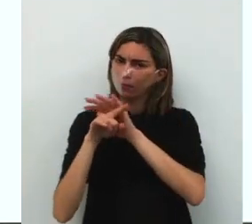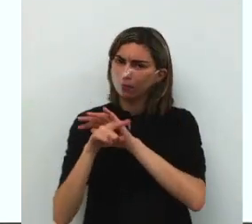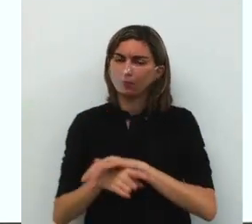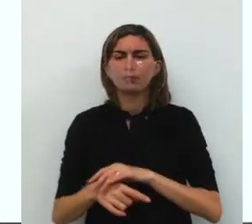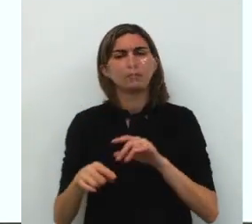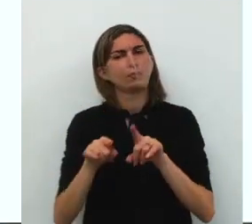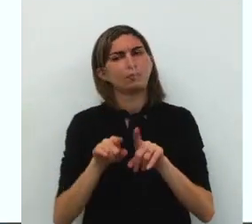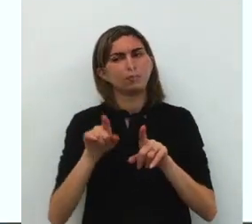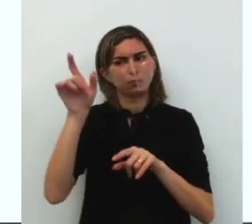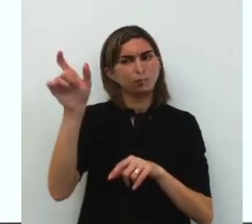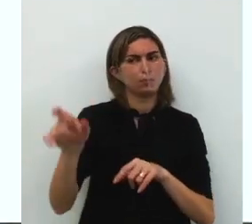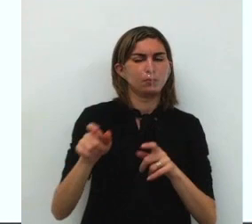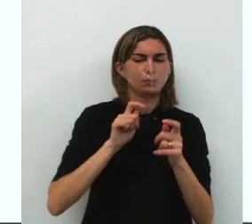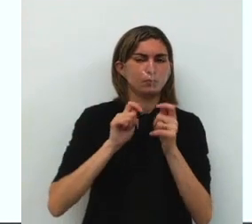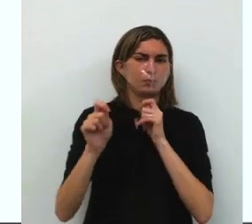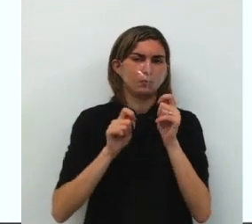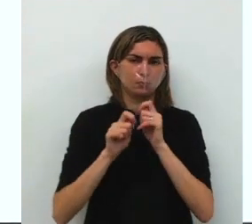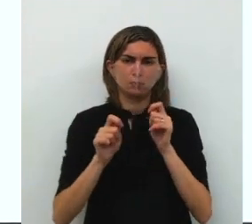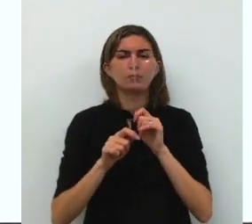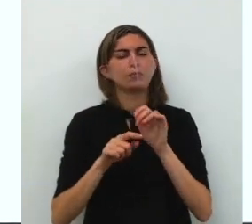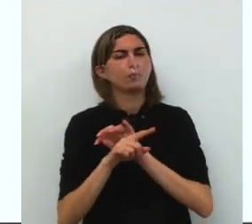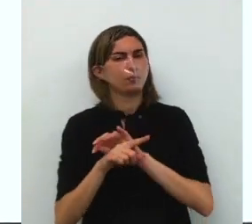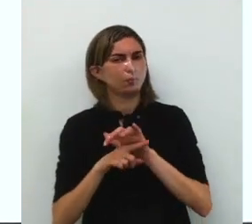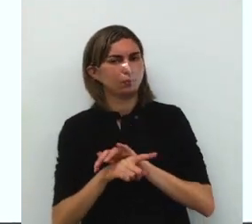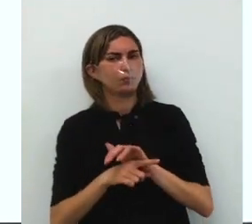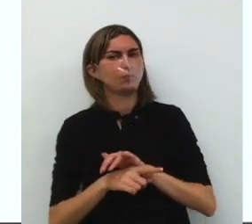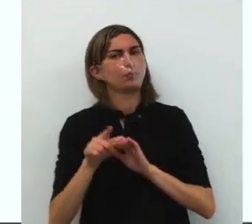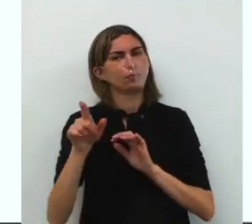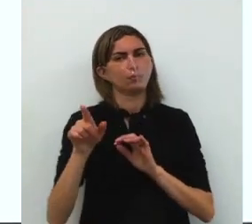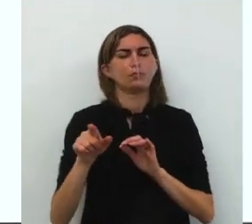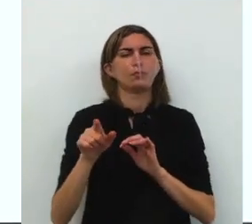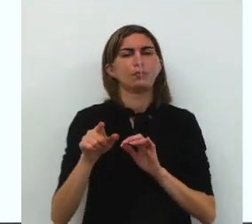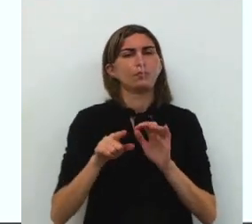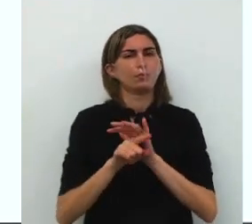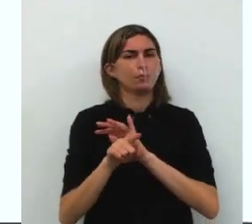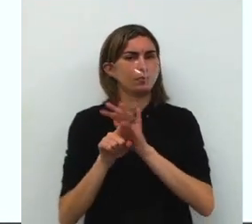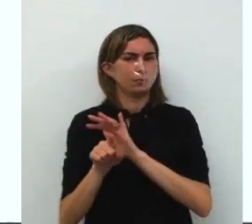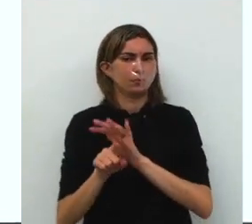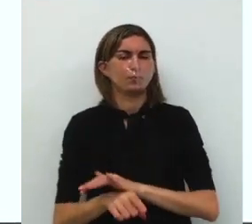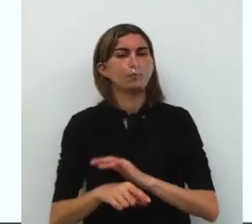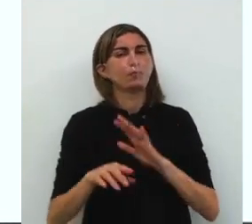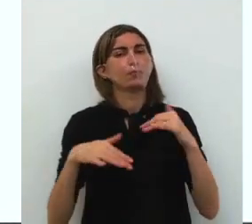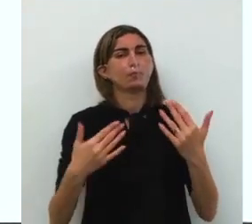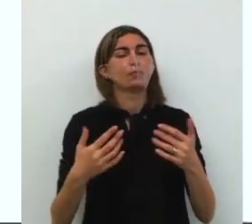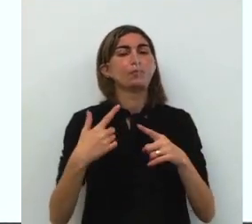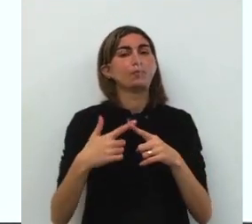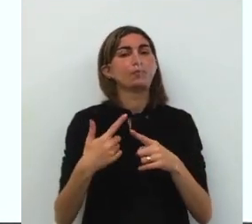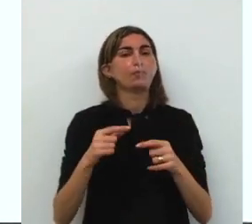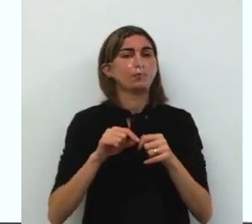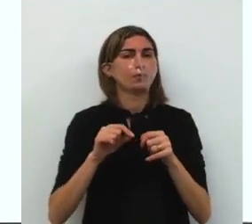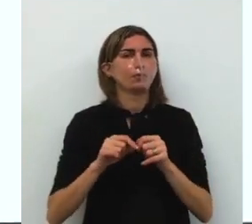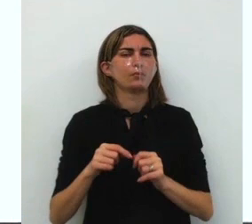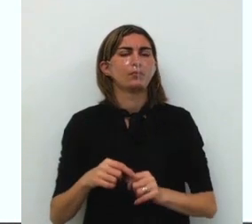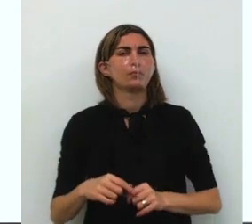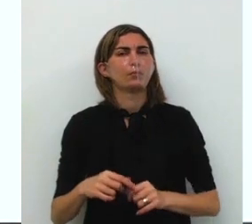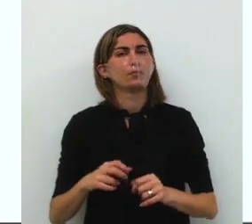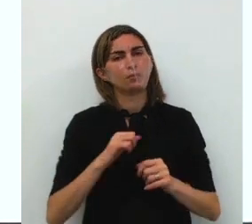pesquisar sobre o entrevistado, aquela pessoa a quem serão dirigidas essas perguntas. E por que eu faço